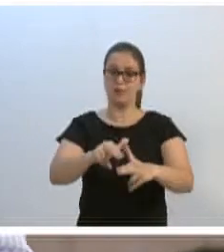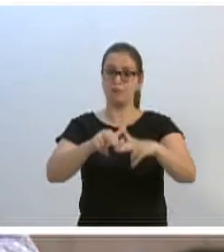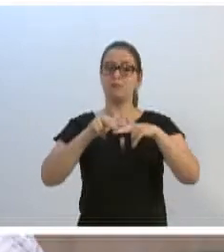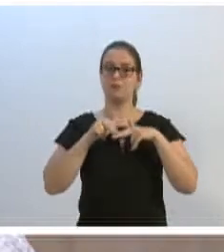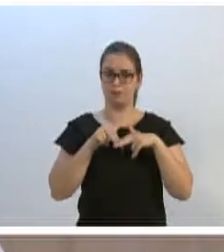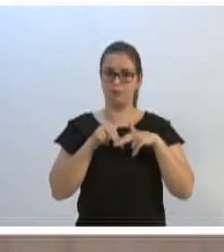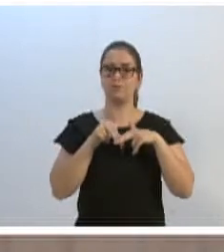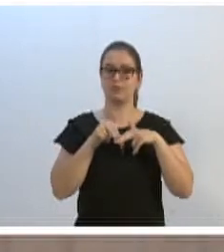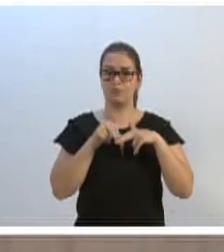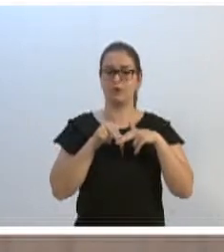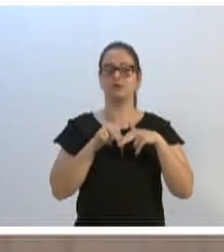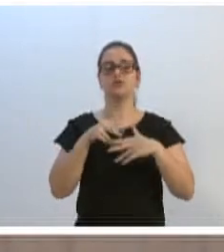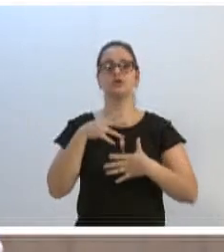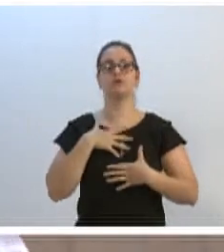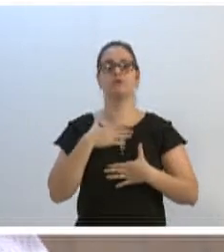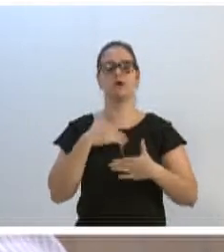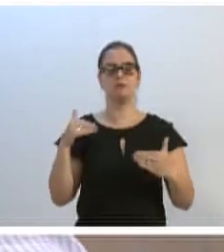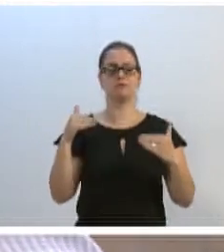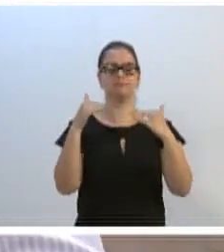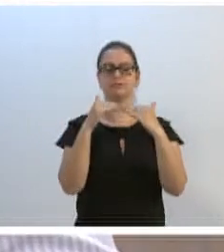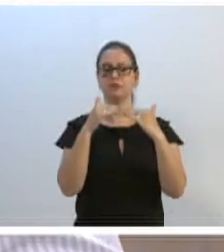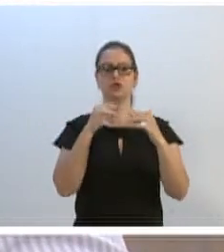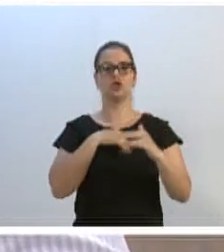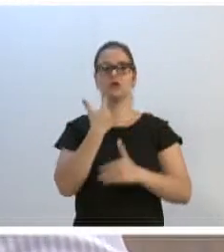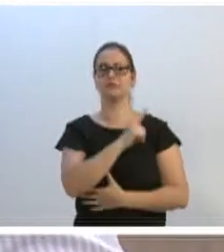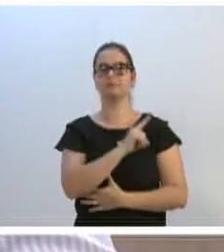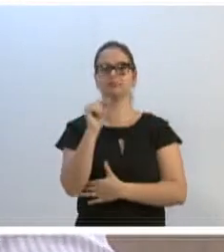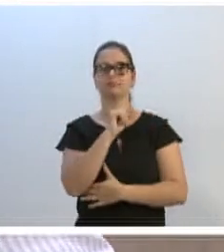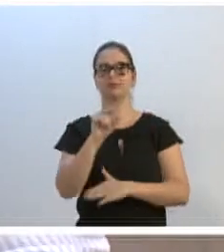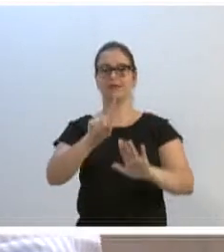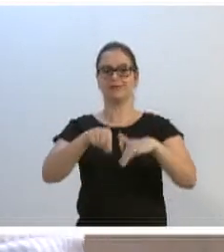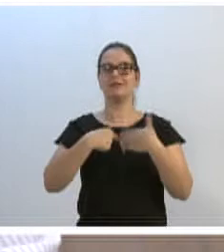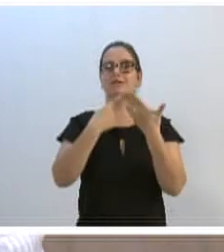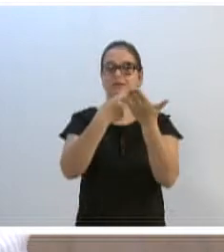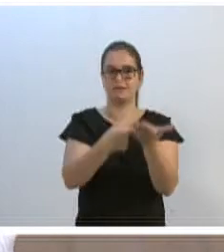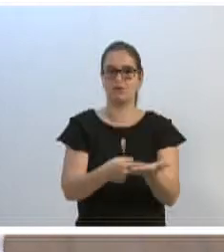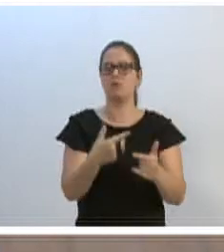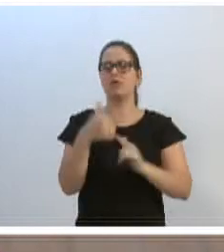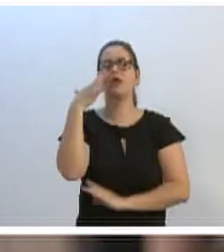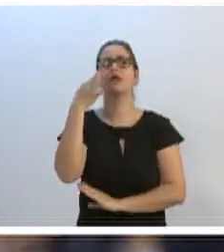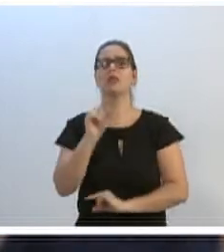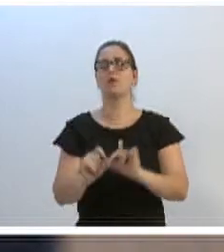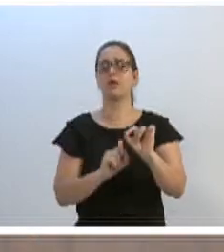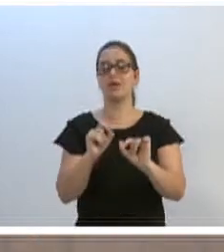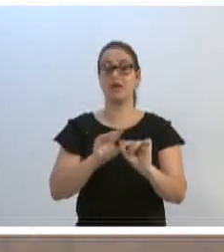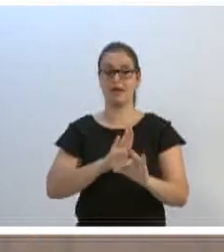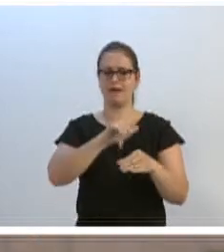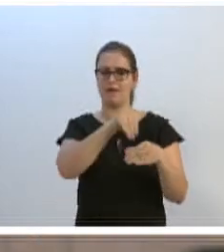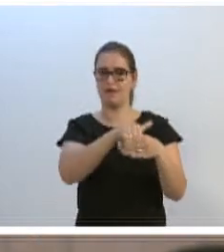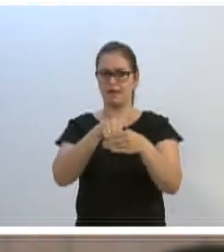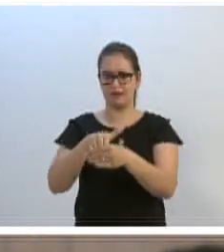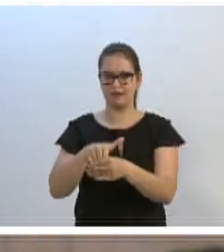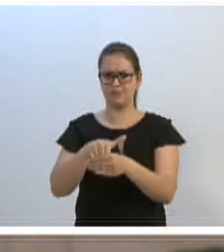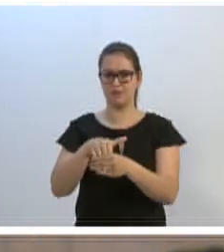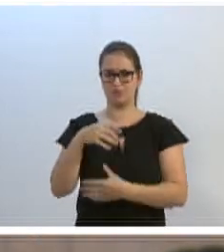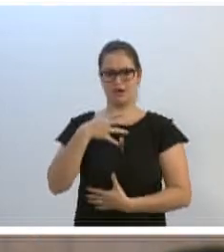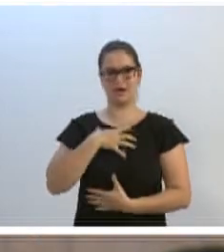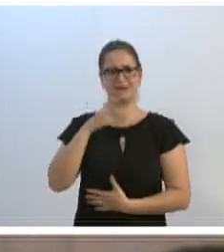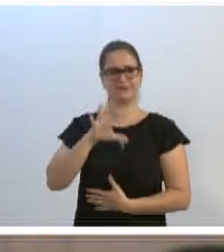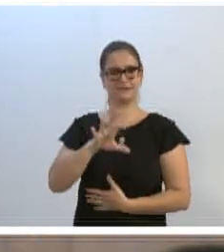forma, de forma ordeira, nós nos retiramos da sessão por entender que uma eleição